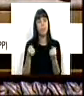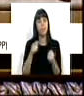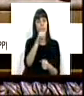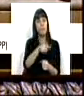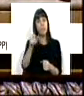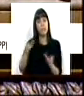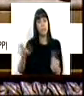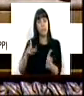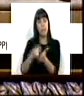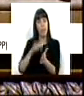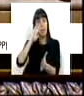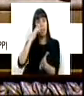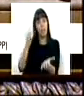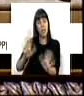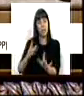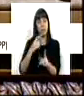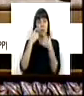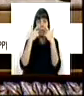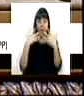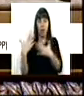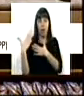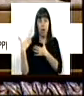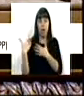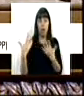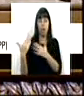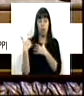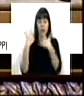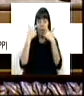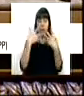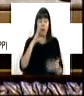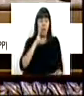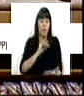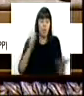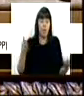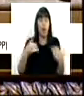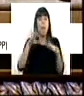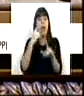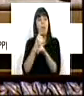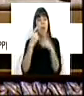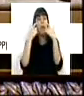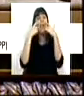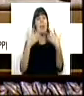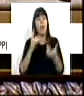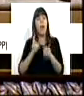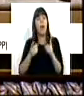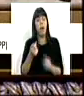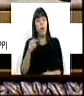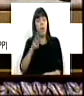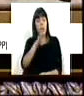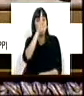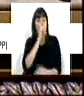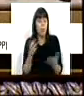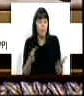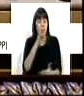os contribuintes a pagar a fatura de tanta irresponsabilidade. Irresponsabilidade dos banqueiros, mas também irresponsabilidade do anterior